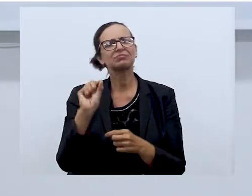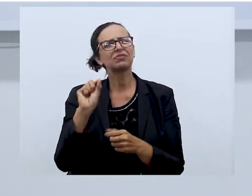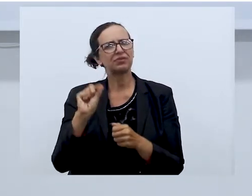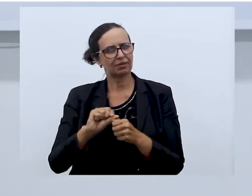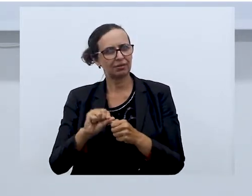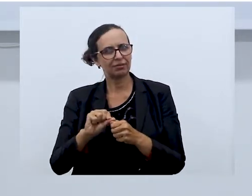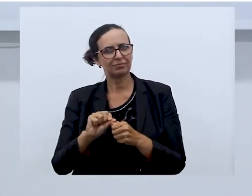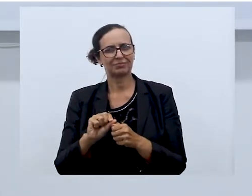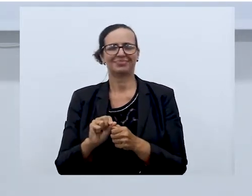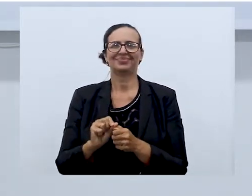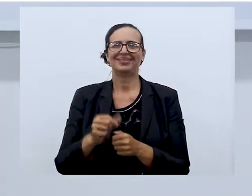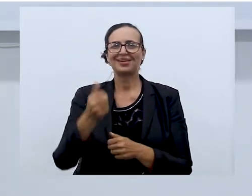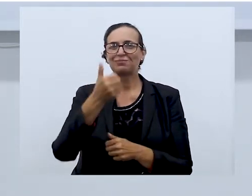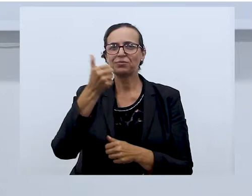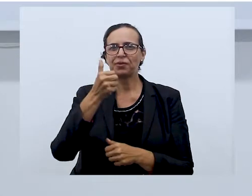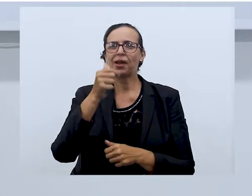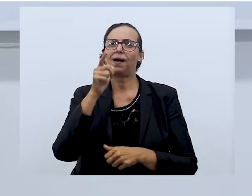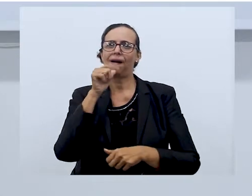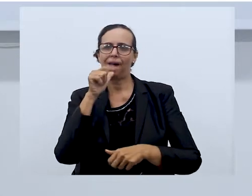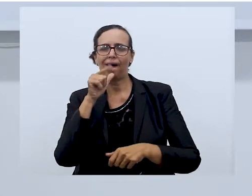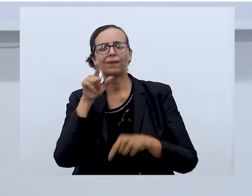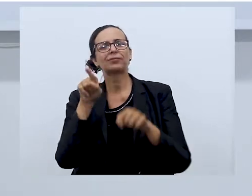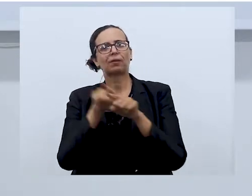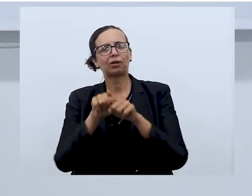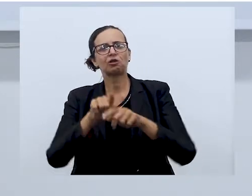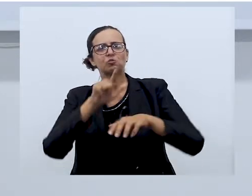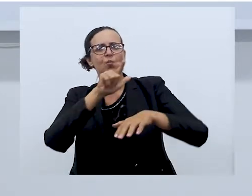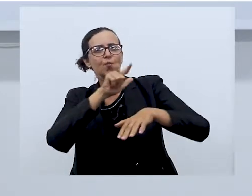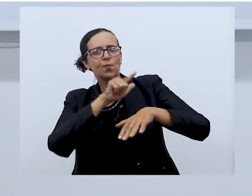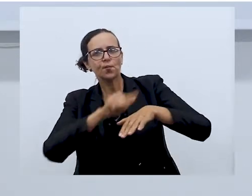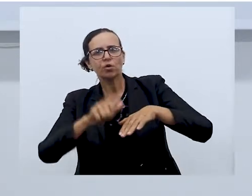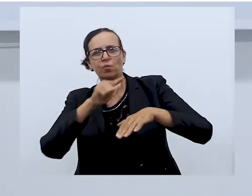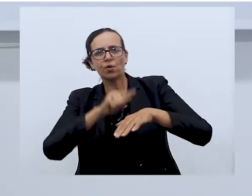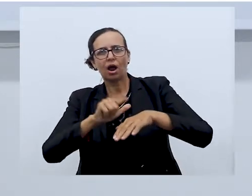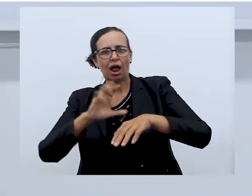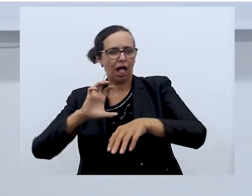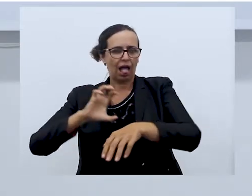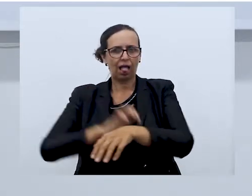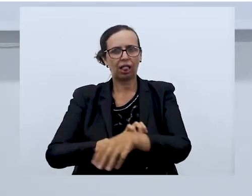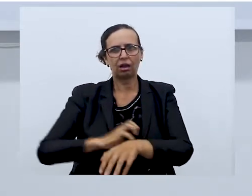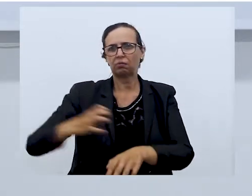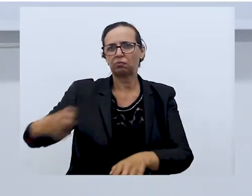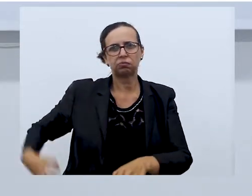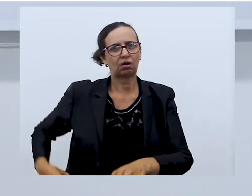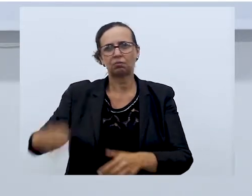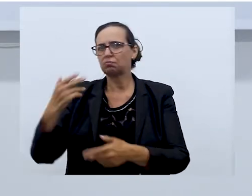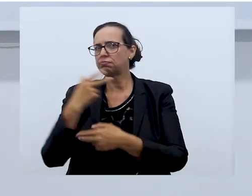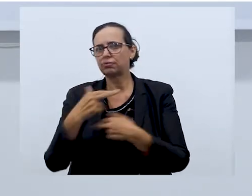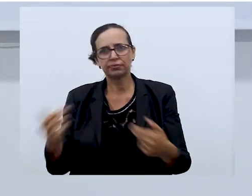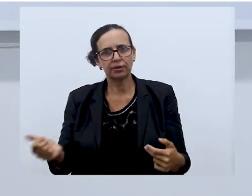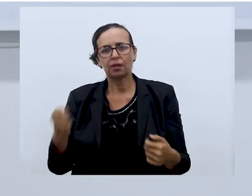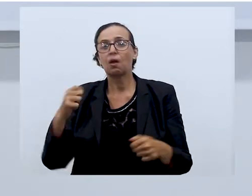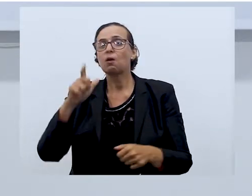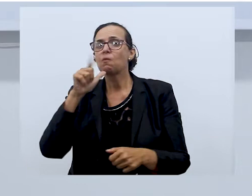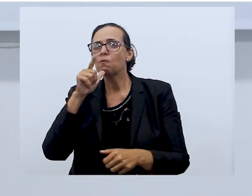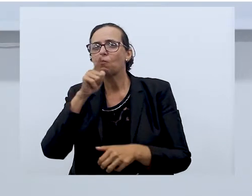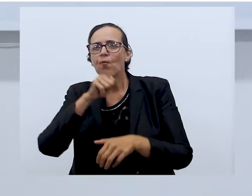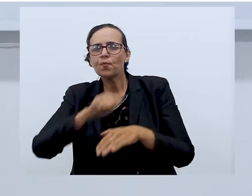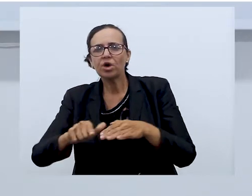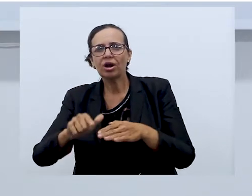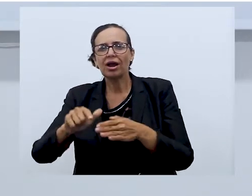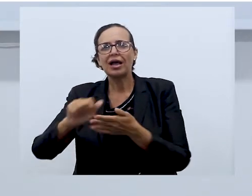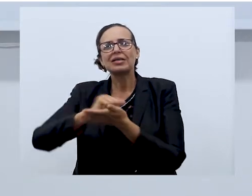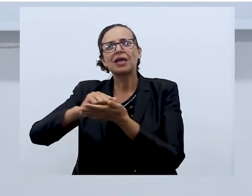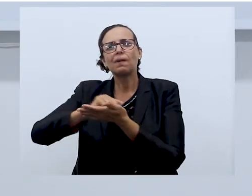de animais, o que deve ser feito, a primeira coisa, é a lavagem do local, na área lesada, e com sabão